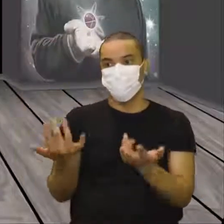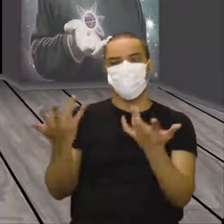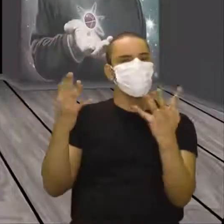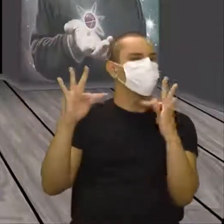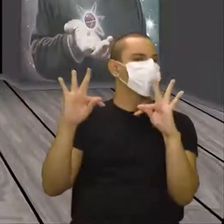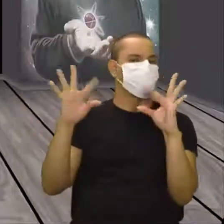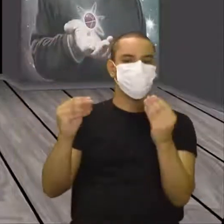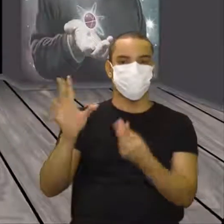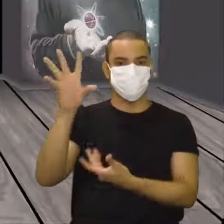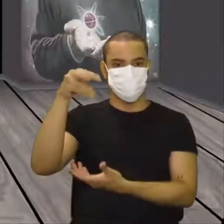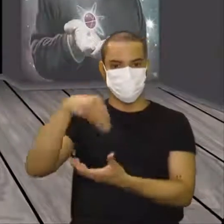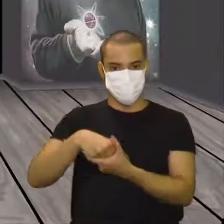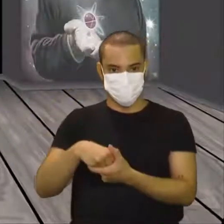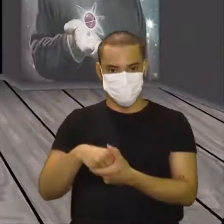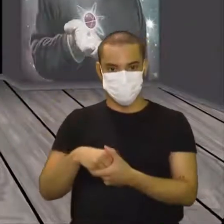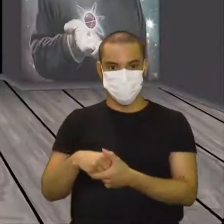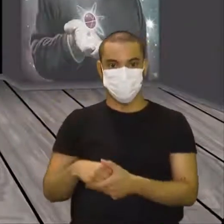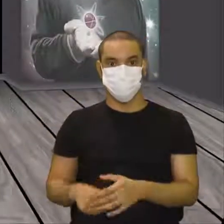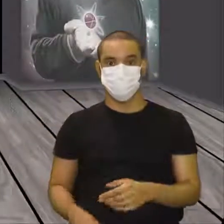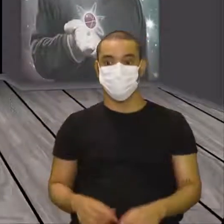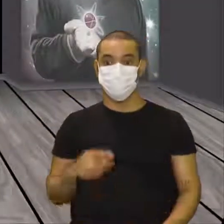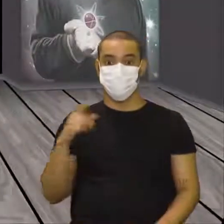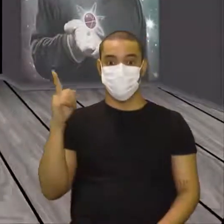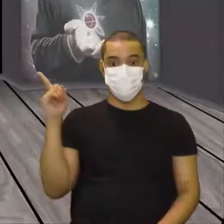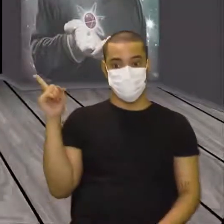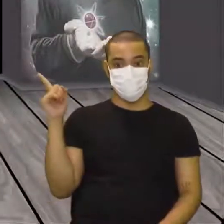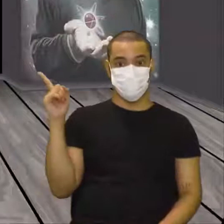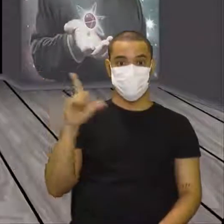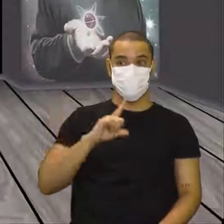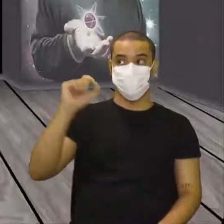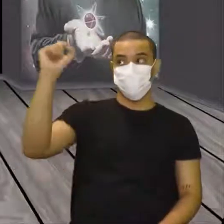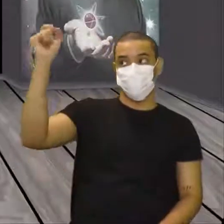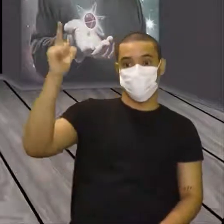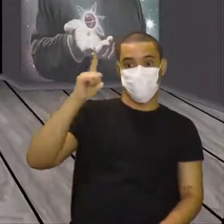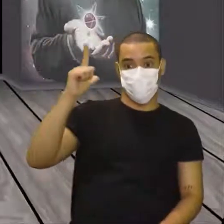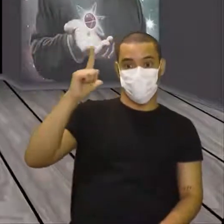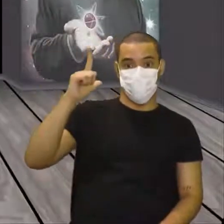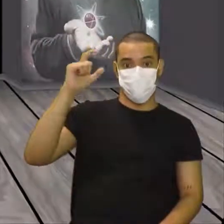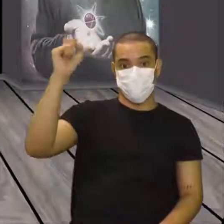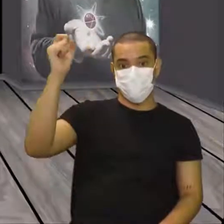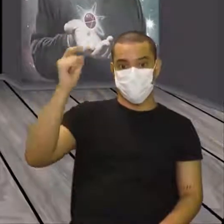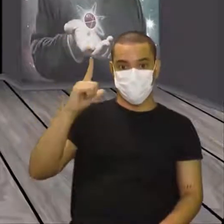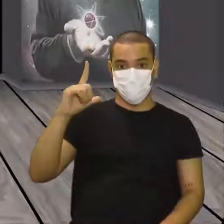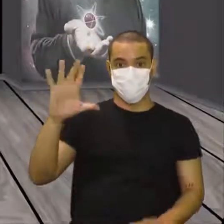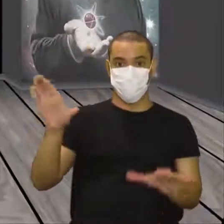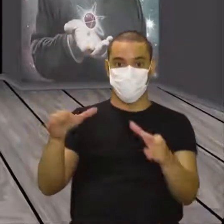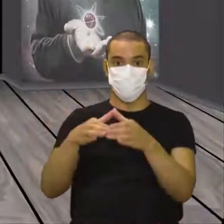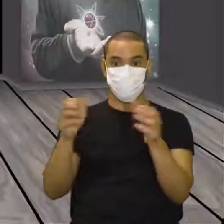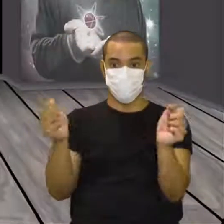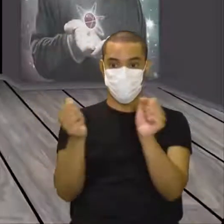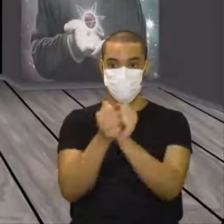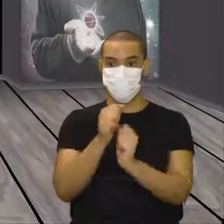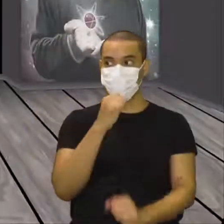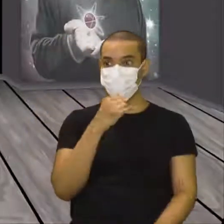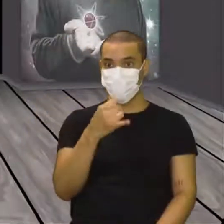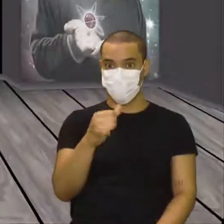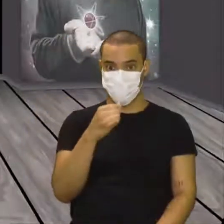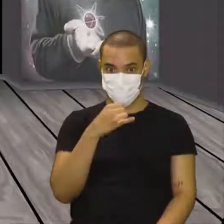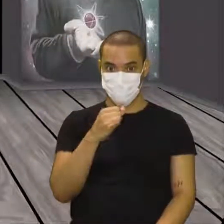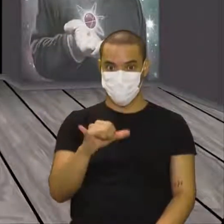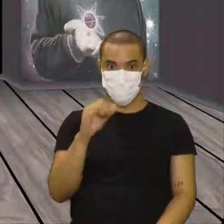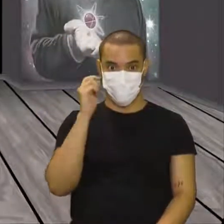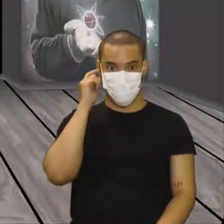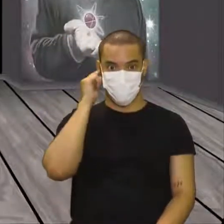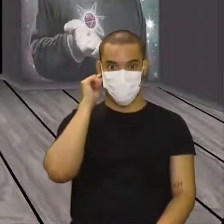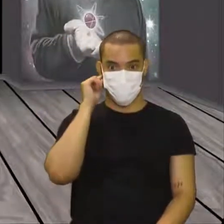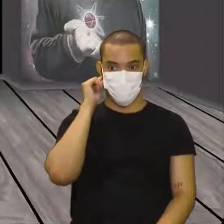tudo que você pensar. Aí você olha para cá, o Sol, né? O Sol aqui, ó, com a fusão, né? Que é a nossa fonte de energia, a